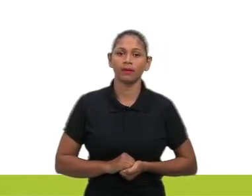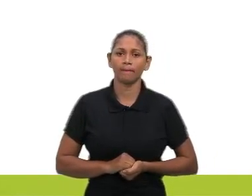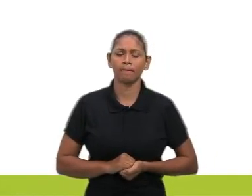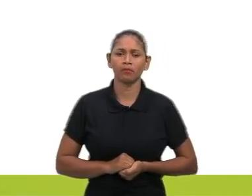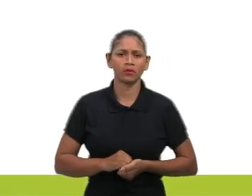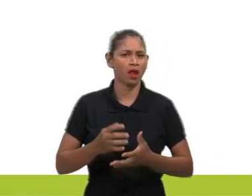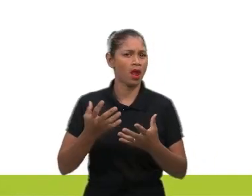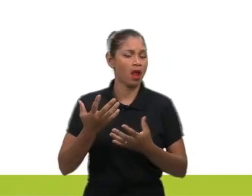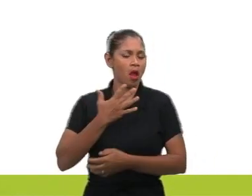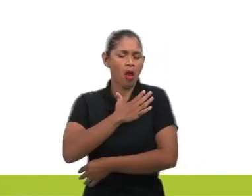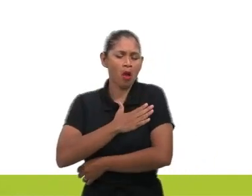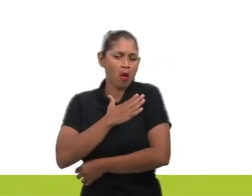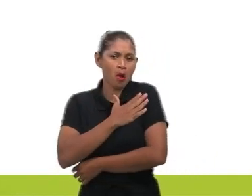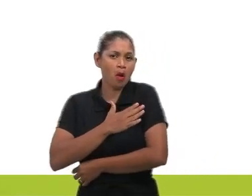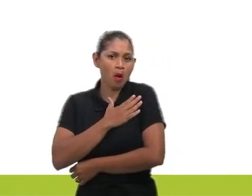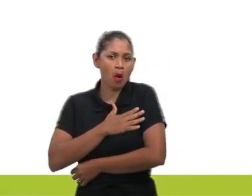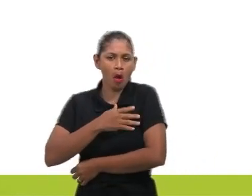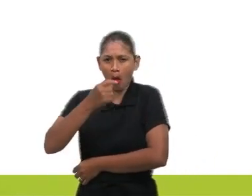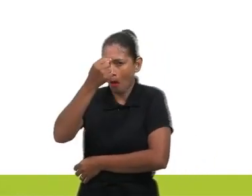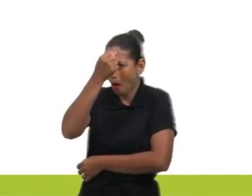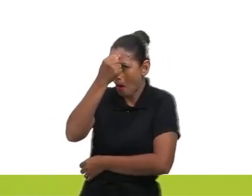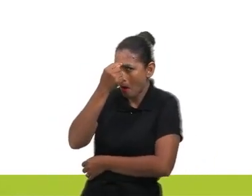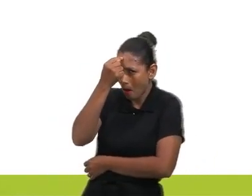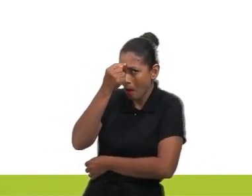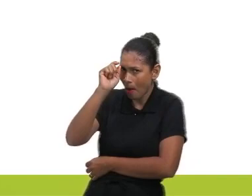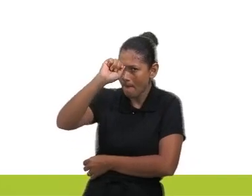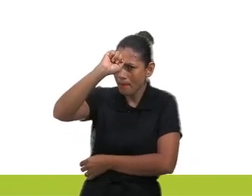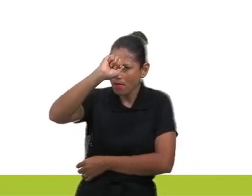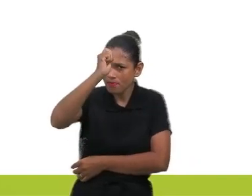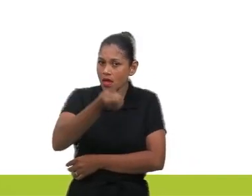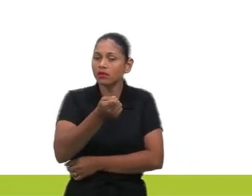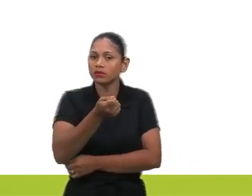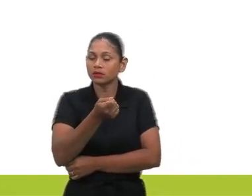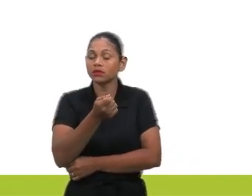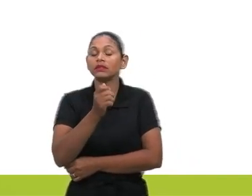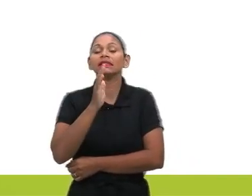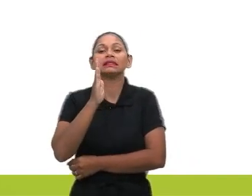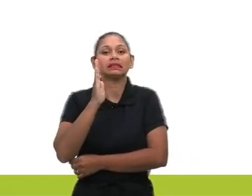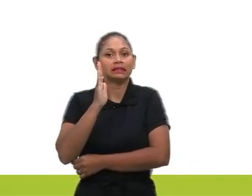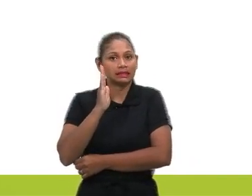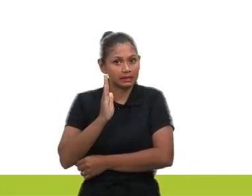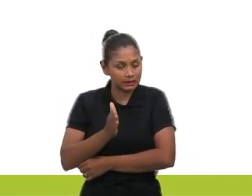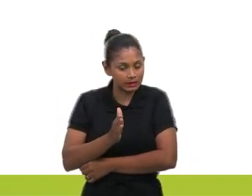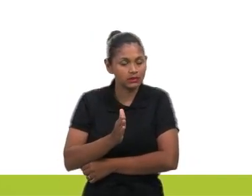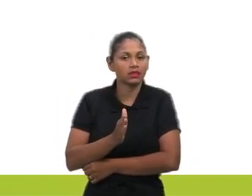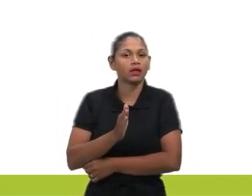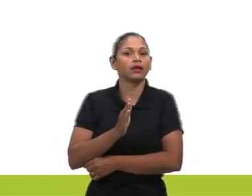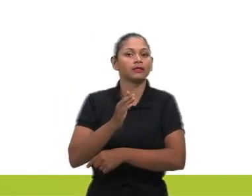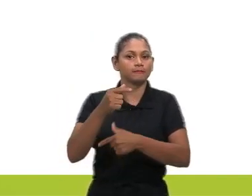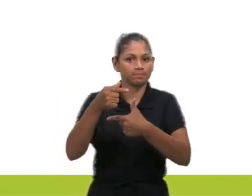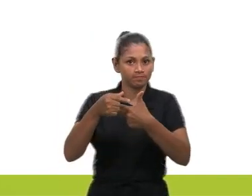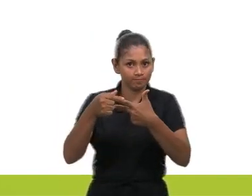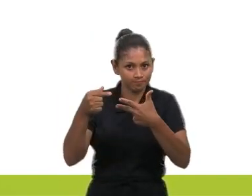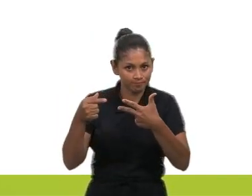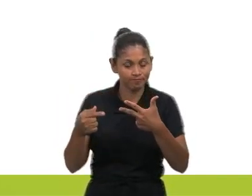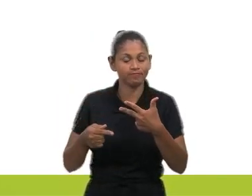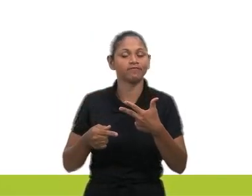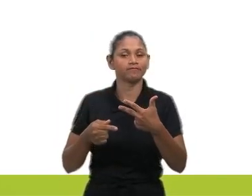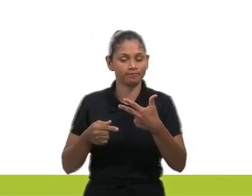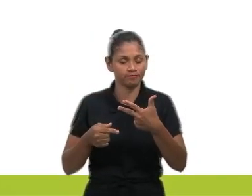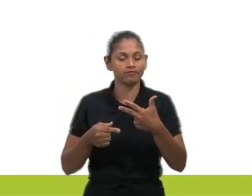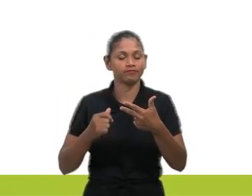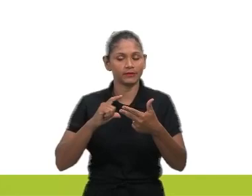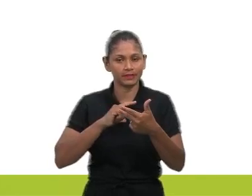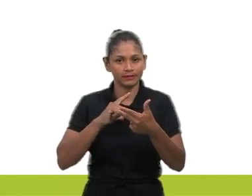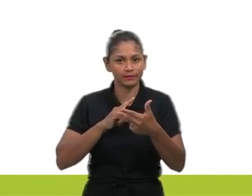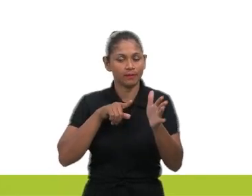de Harry Potter? Então, muito bem, já caiu. Professor, Harry Potter cai no Enem? Sim, cai, já caiu, tá? Temos aqui nos